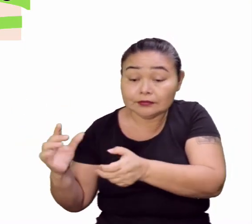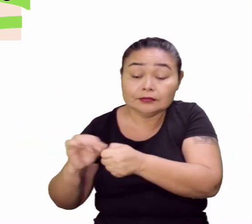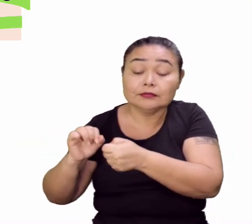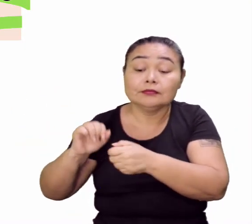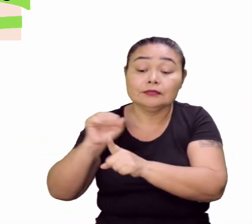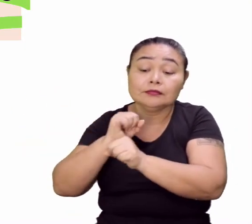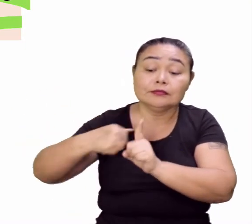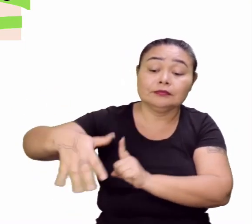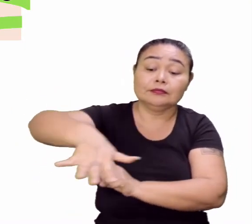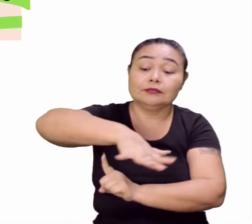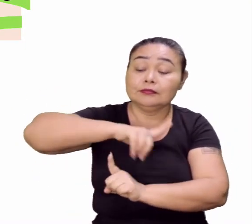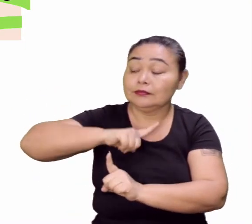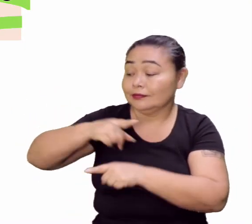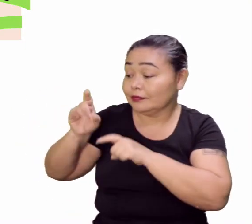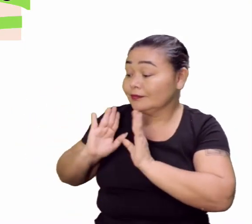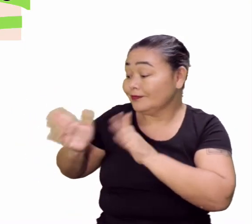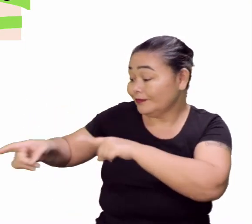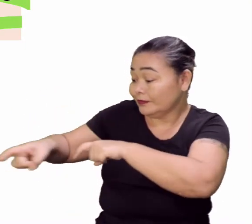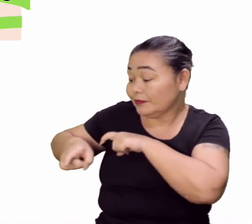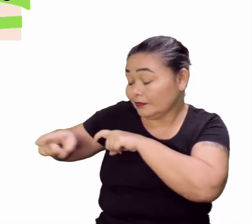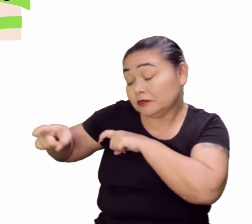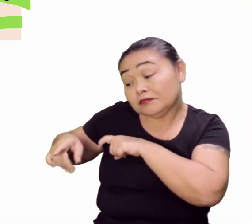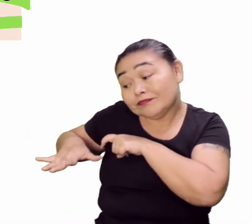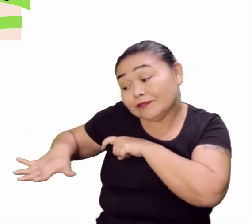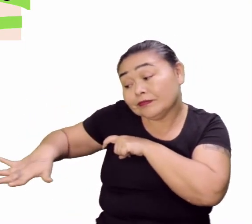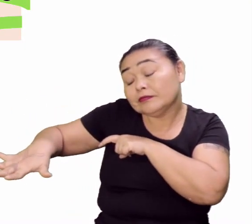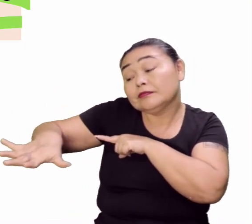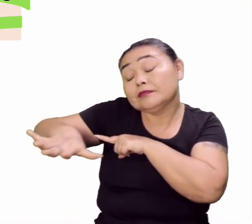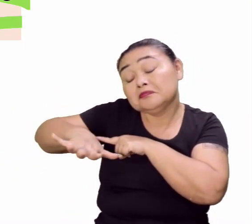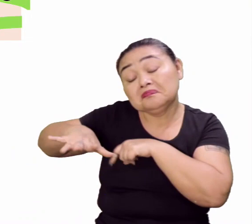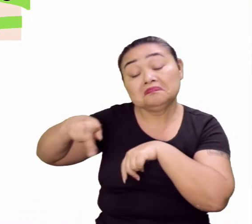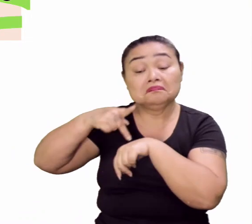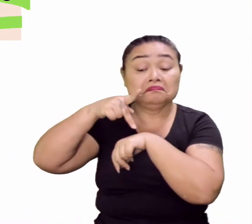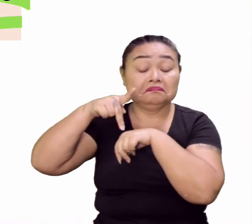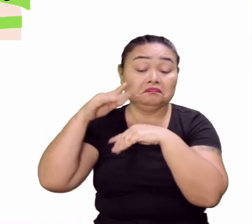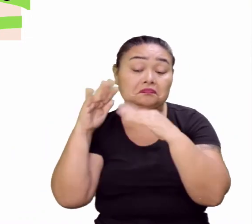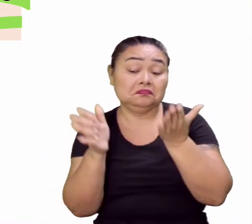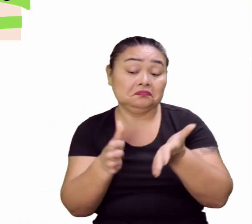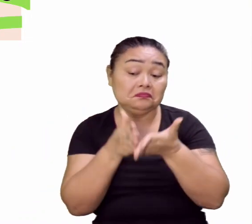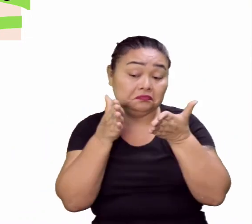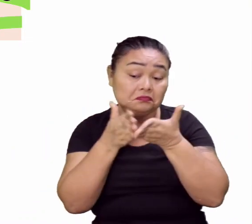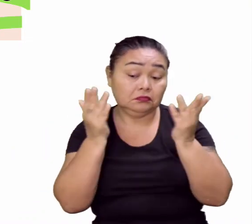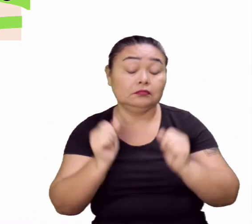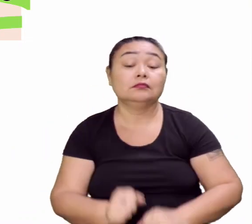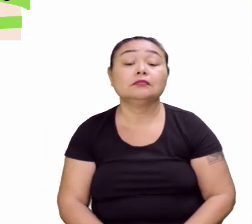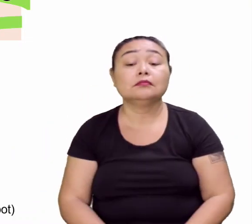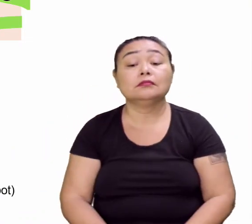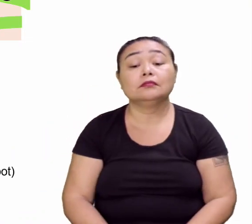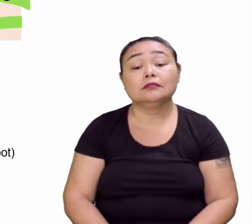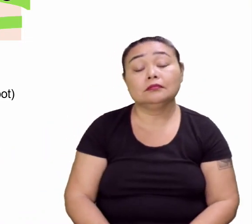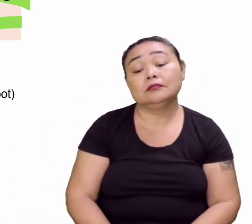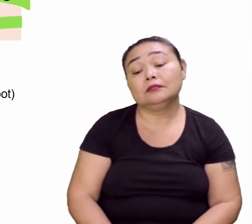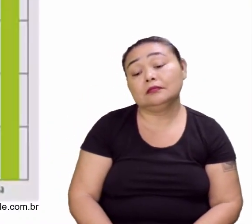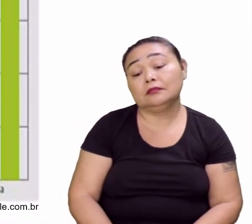vive em atividades primárias, geralmente são os países periféricos. Exatamente. Vamos lá.